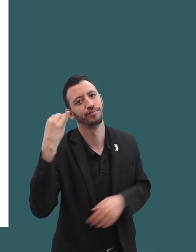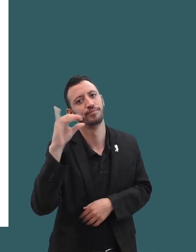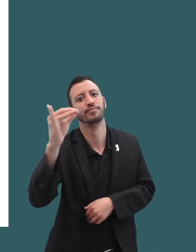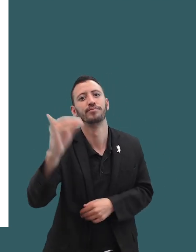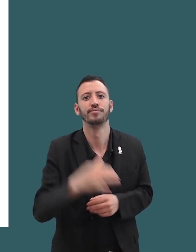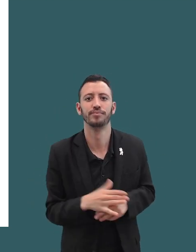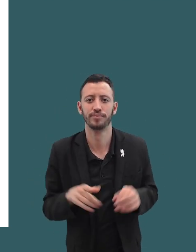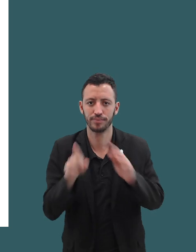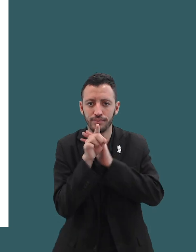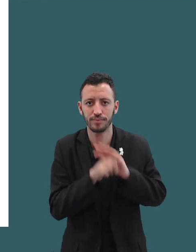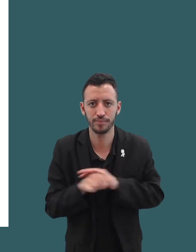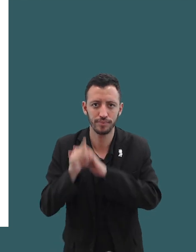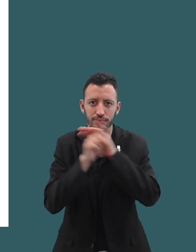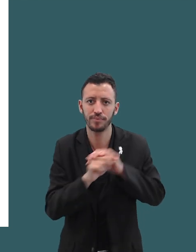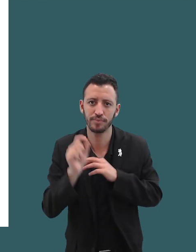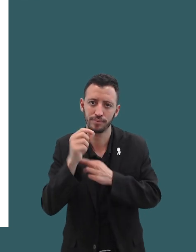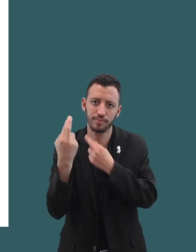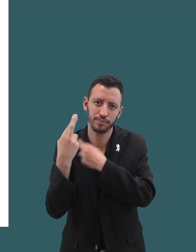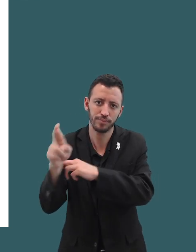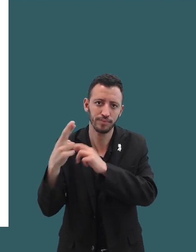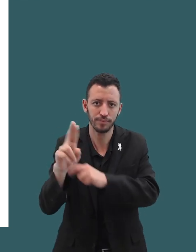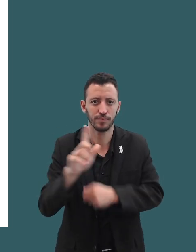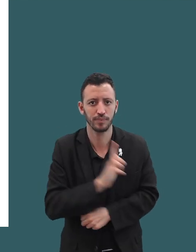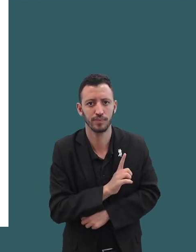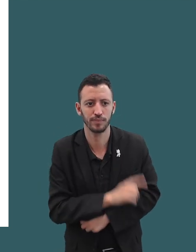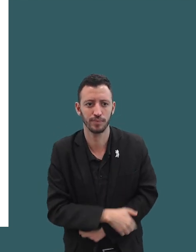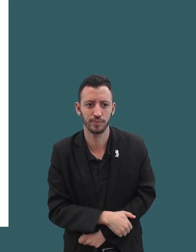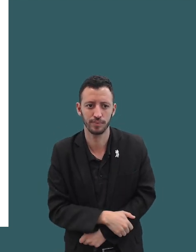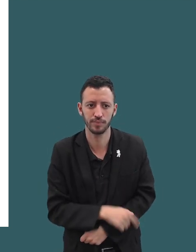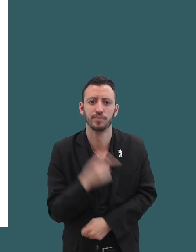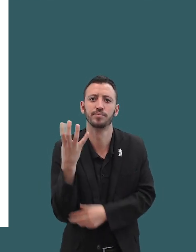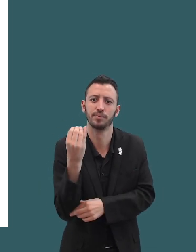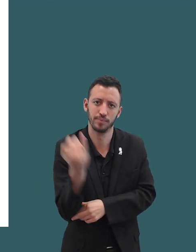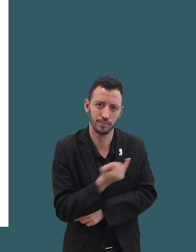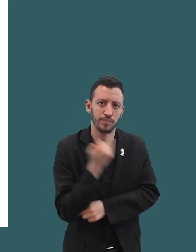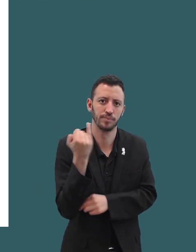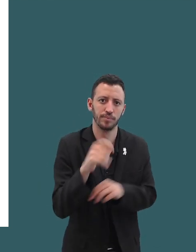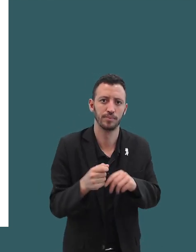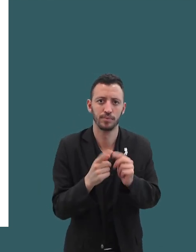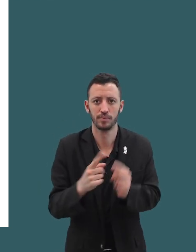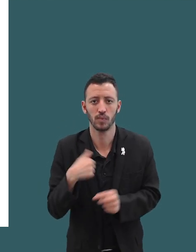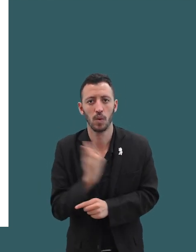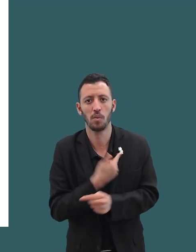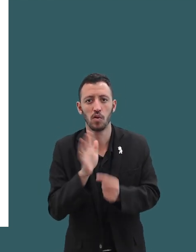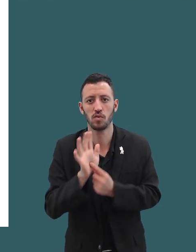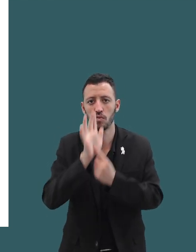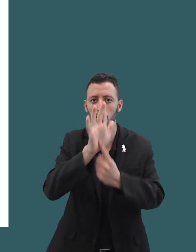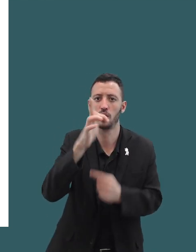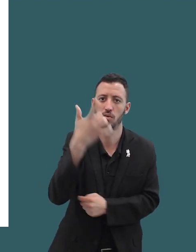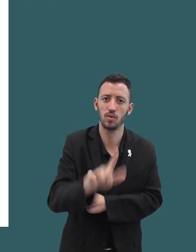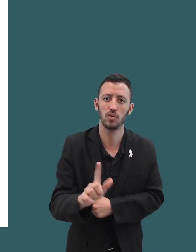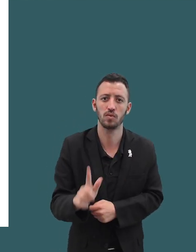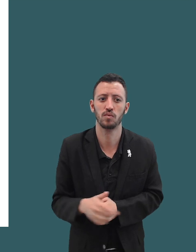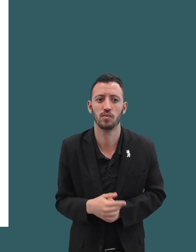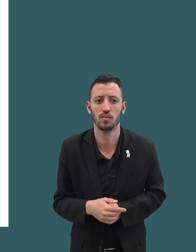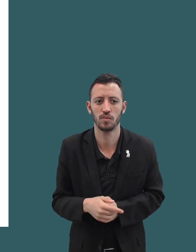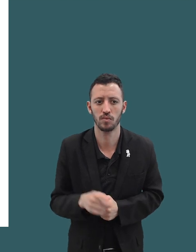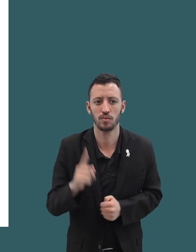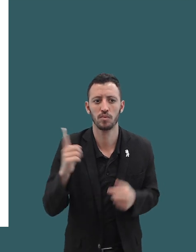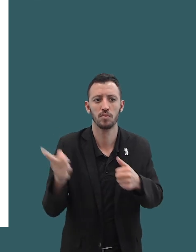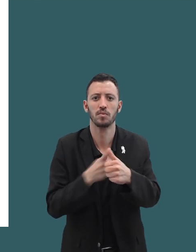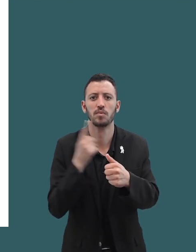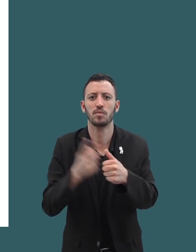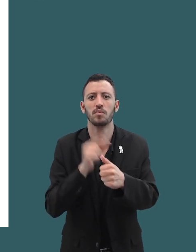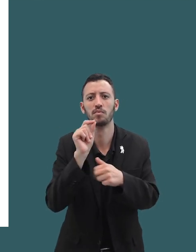falei. Pesquisa de percepção, elas são importantes, mas mostra que, mais uma vez, as